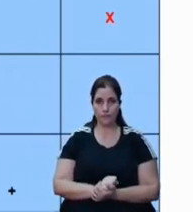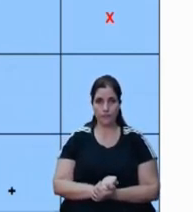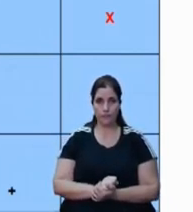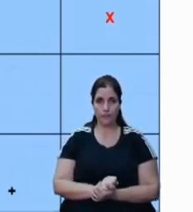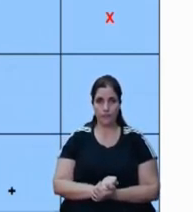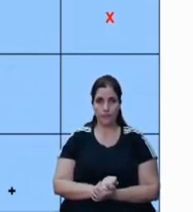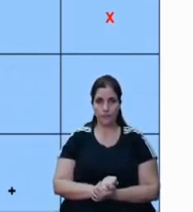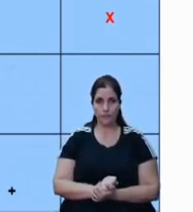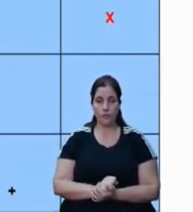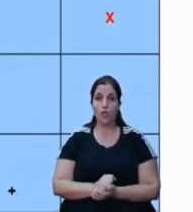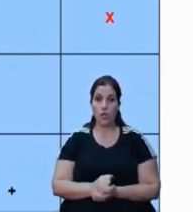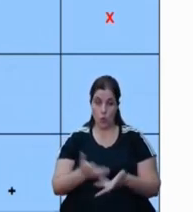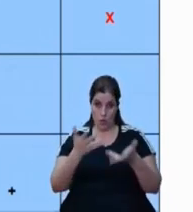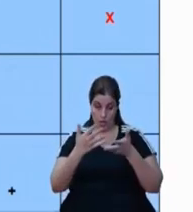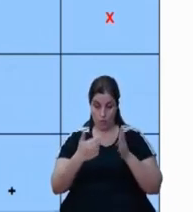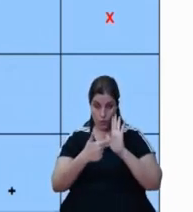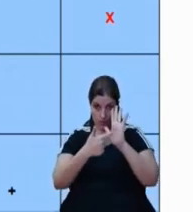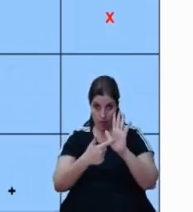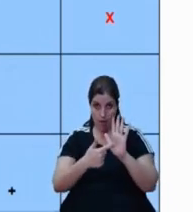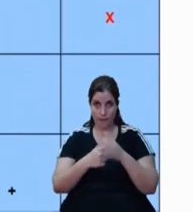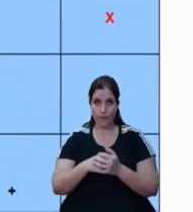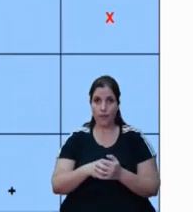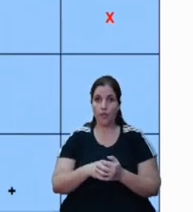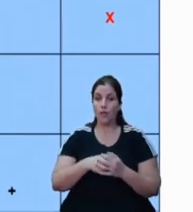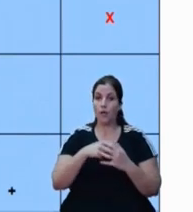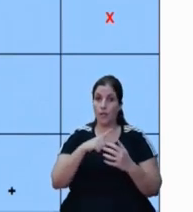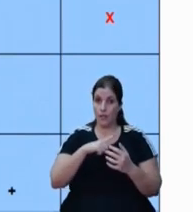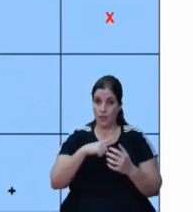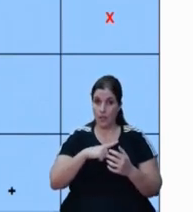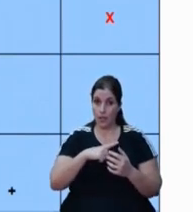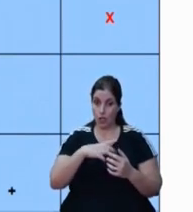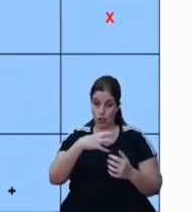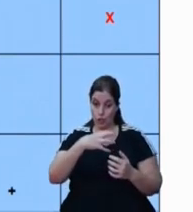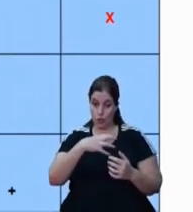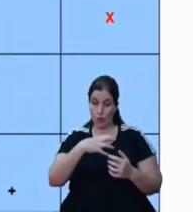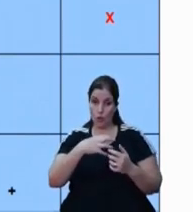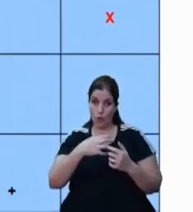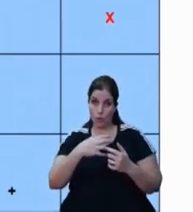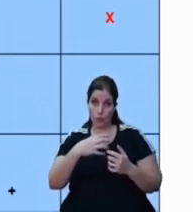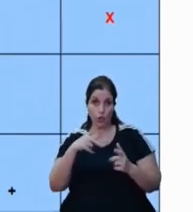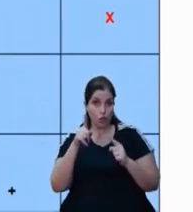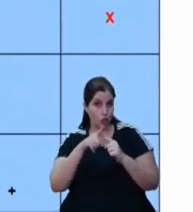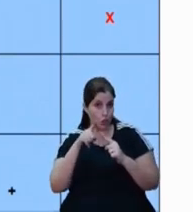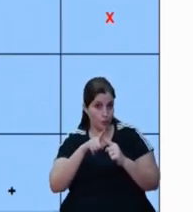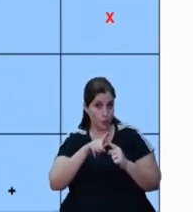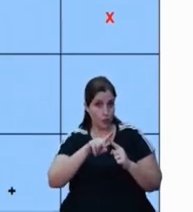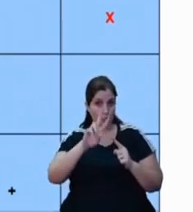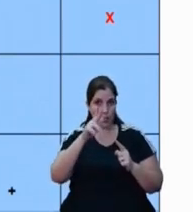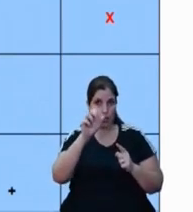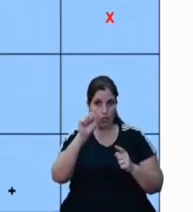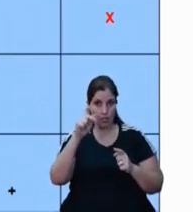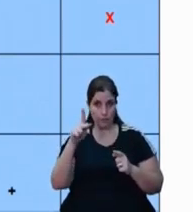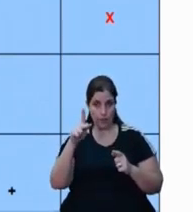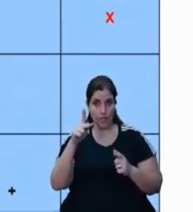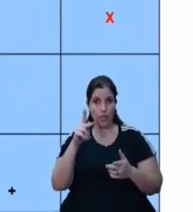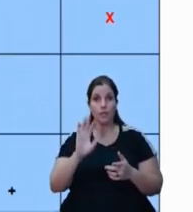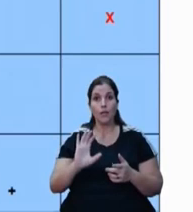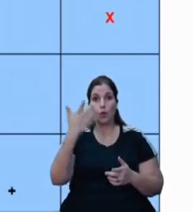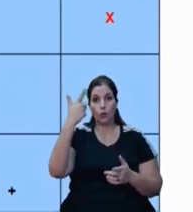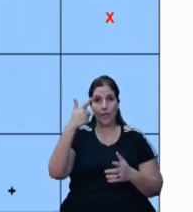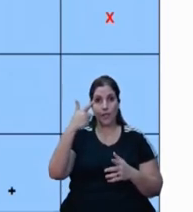Quero ressaltar, entretanto, que existem algumas formas de HSP que inicialmente acontecem nas pernas e